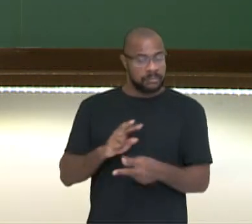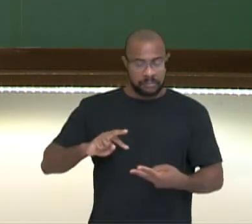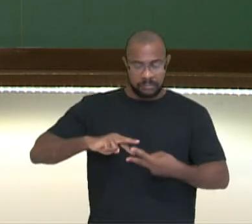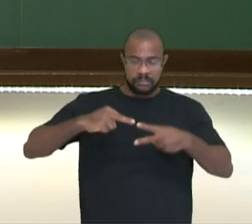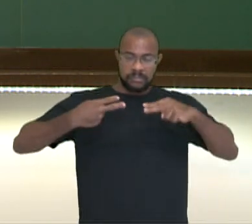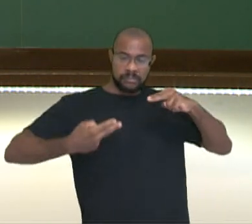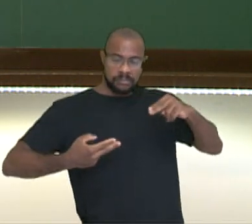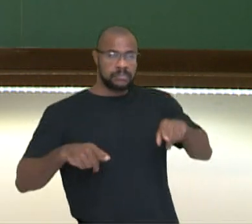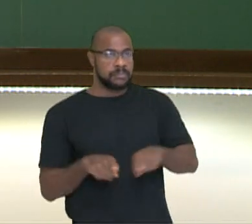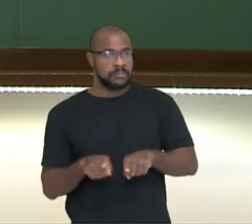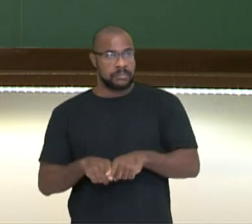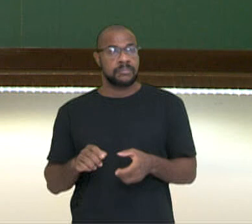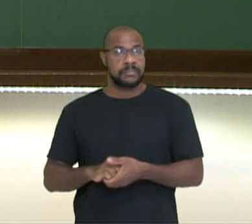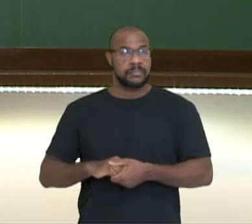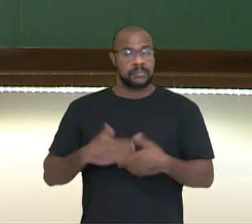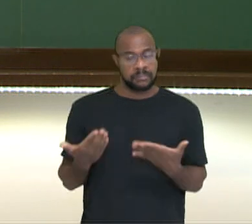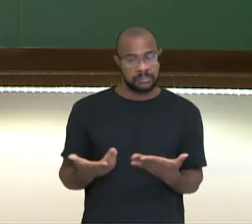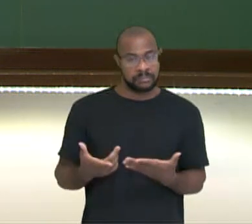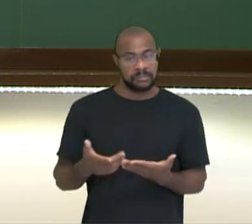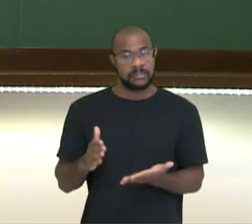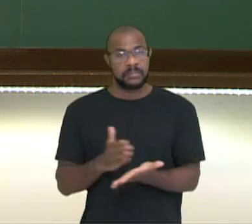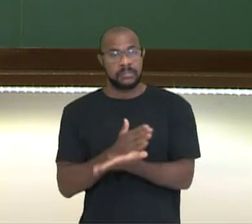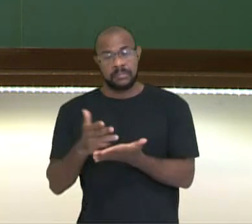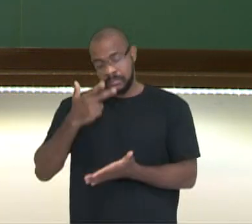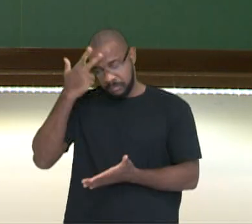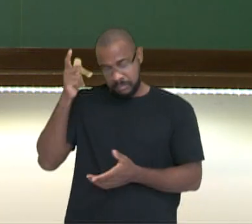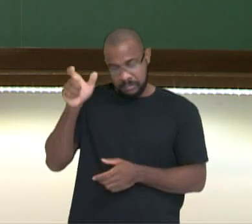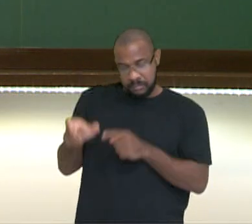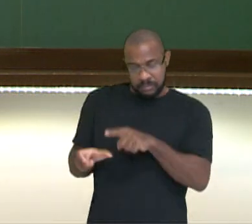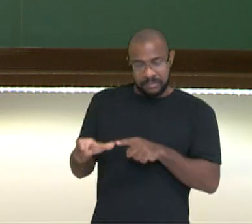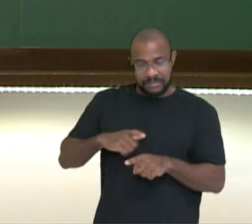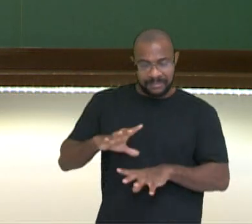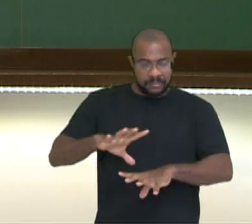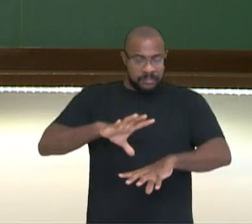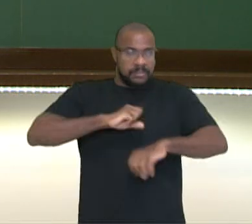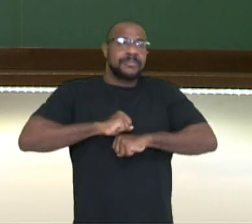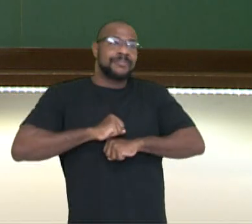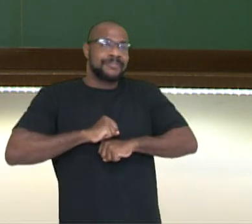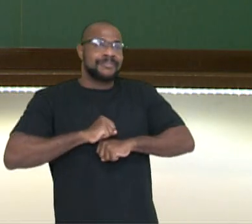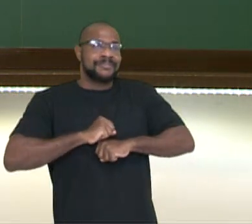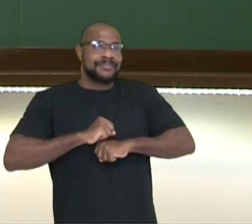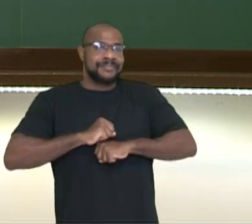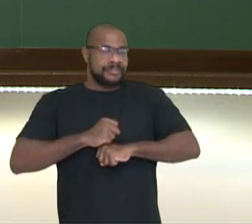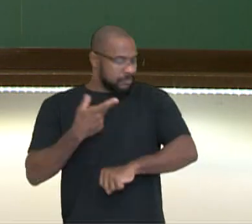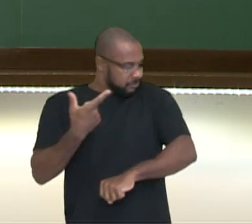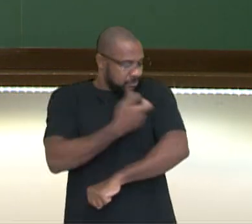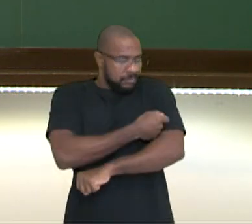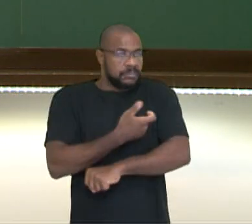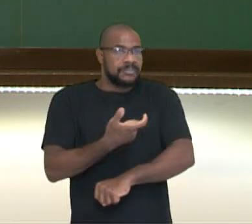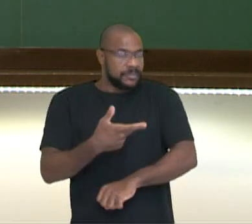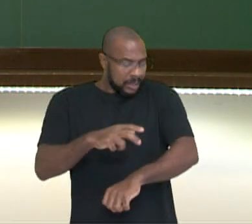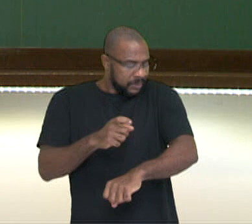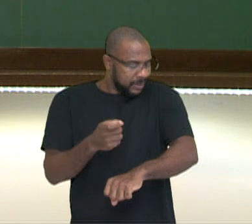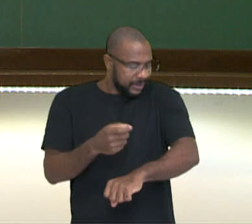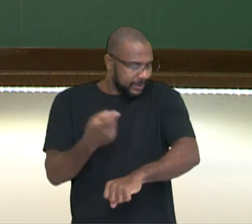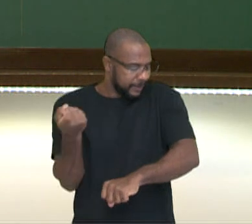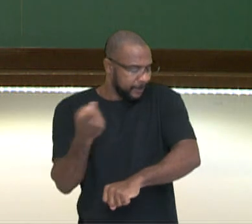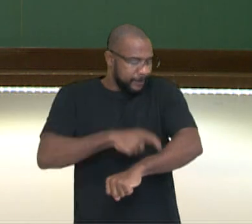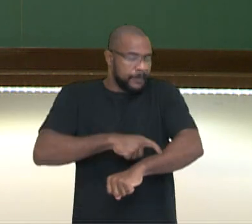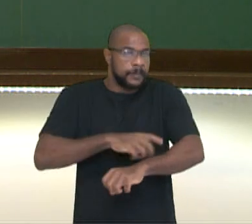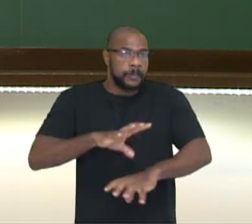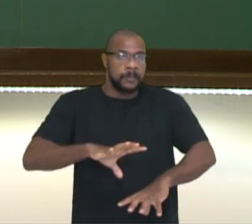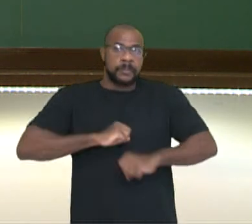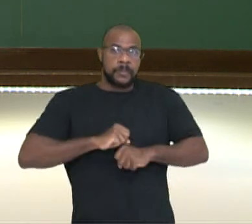alguns indivíduos estão mais propensos ao ataque do vírus, né? Que o vírus consegue acessar mais fácil as células do sistema